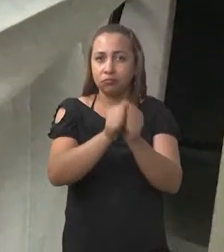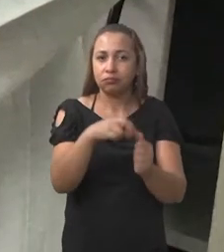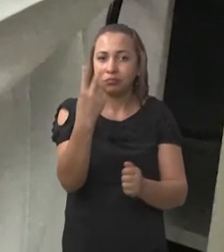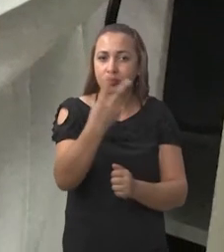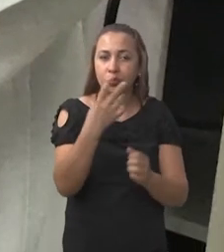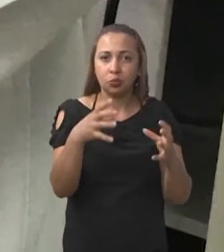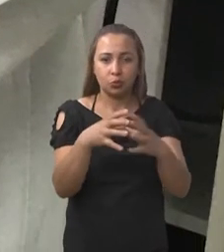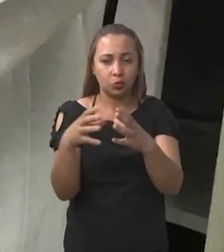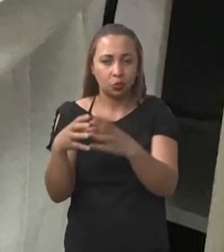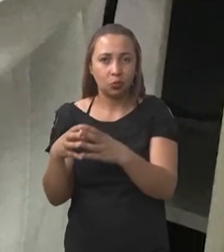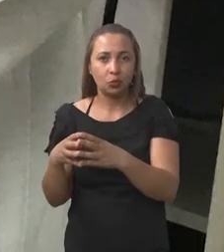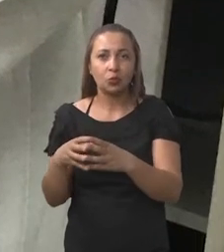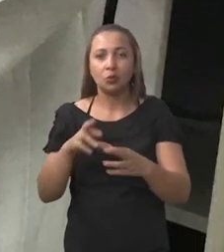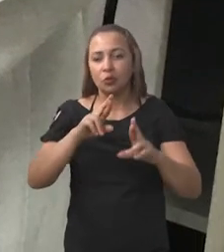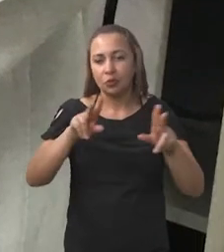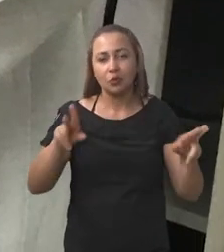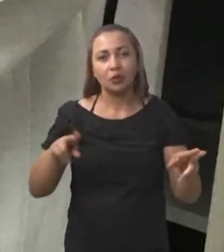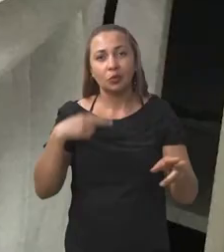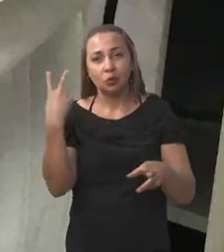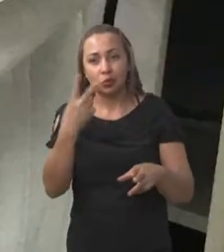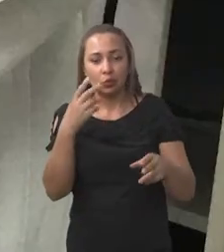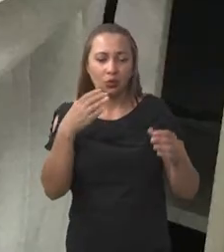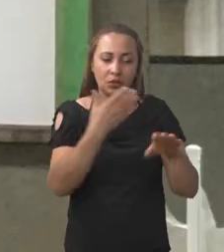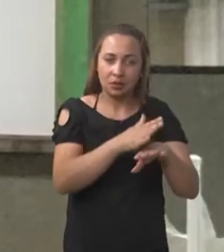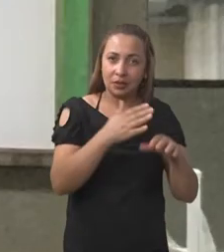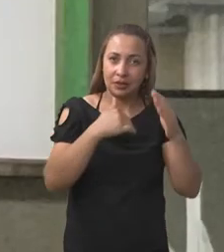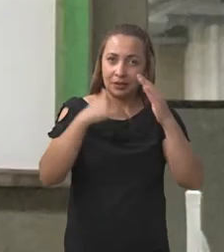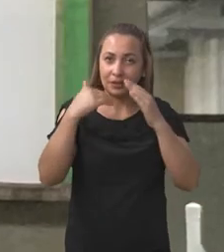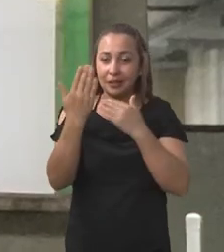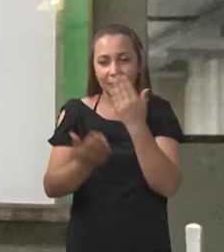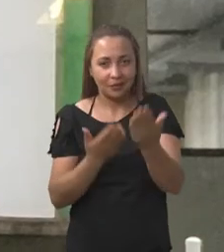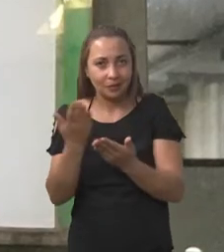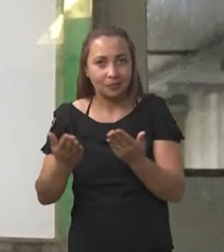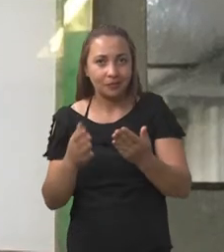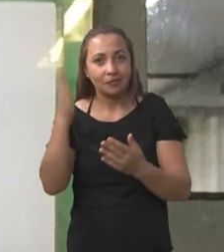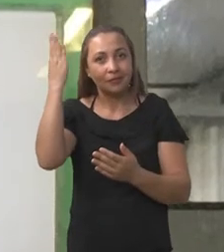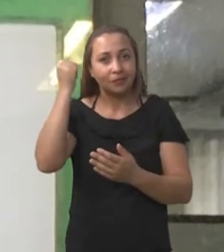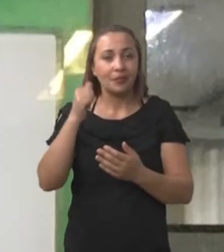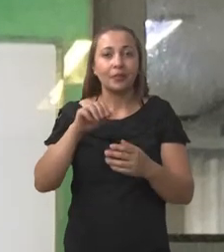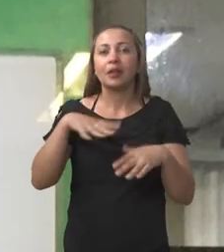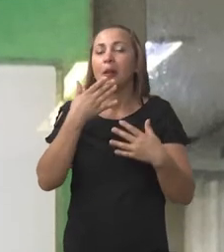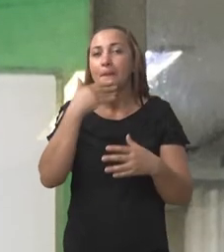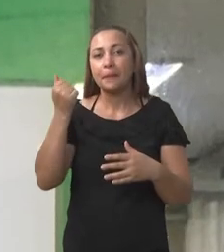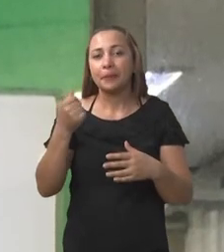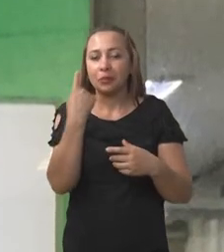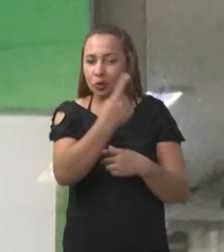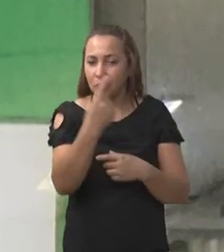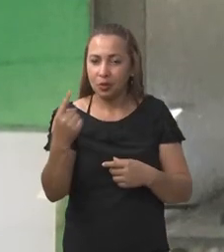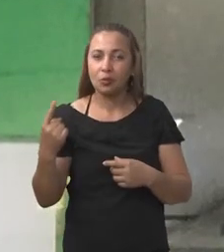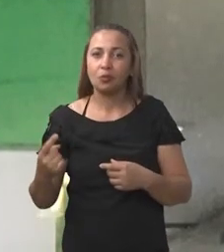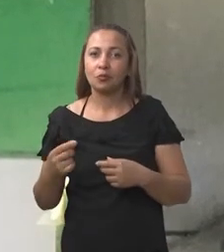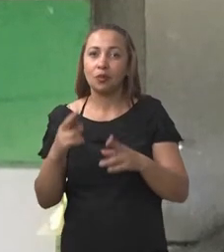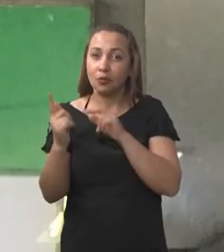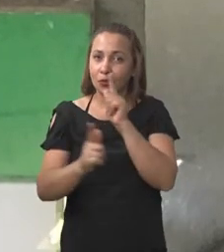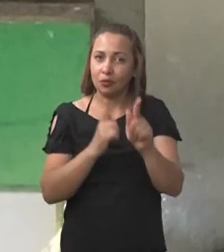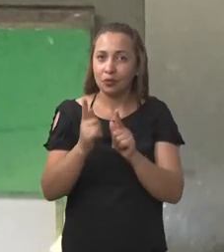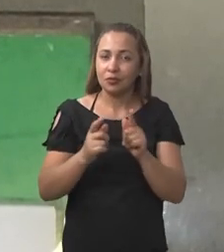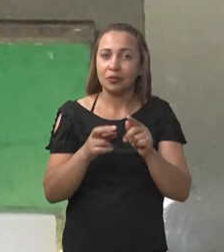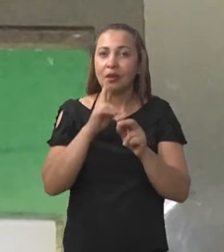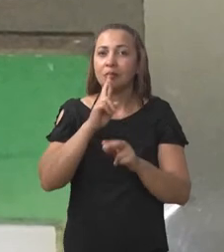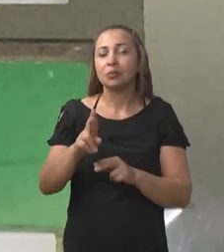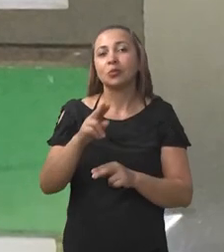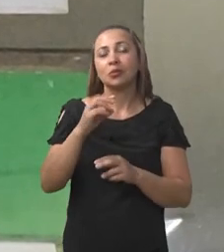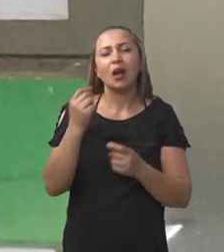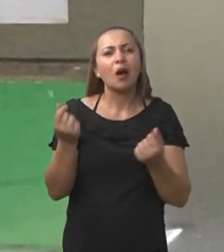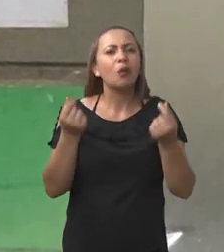grupos diferentes com 2 tratamentos e saber a eficácia de cada um. Isso também vai gerar uma resposta em relação ao custo